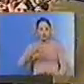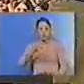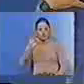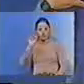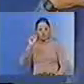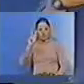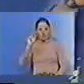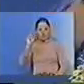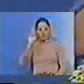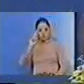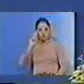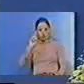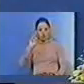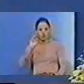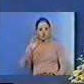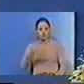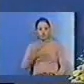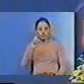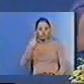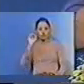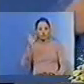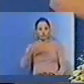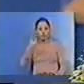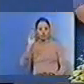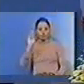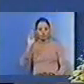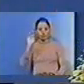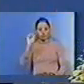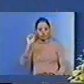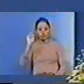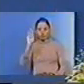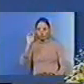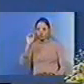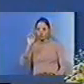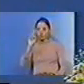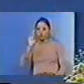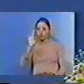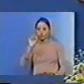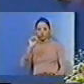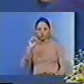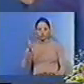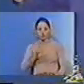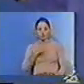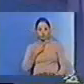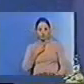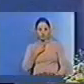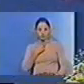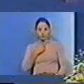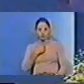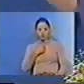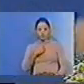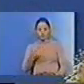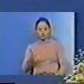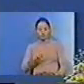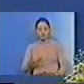junto. Eu cheguei na terça-feira, que eu saio daqui à noite, na segunda, vou a São Paulo, lá pego um avião e vou para